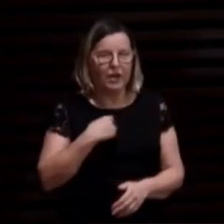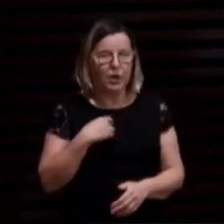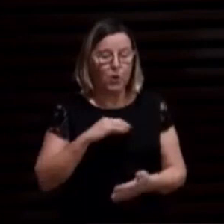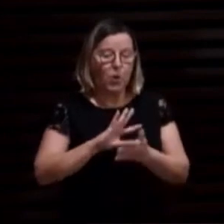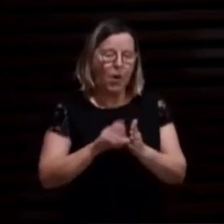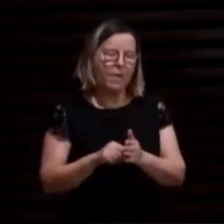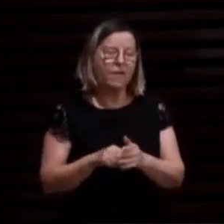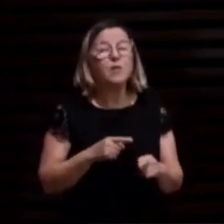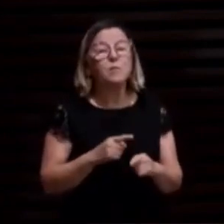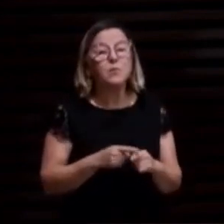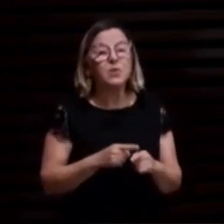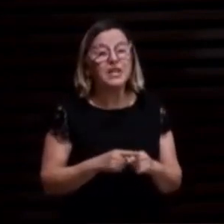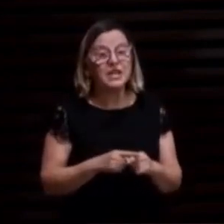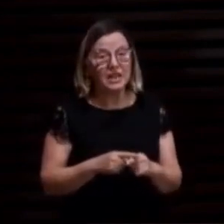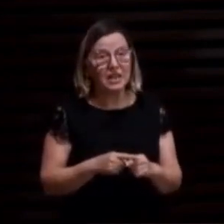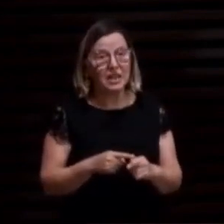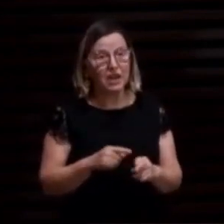rouba? Porque se é ladrão.